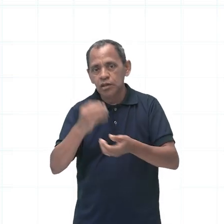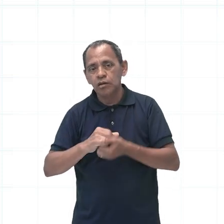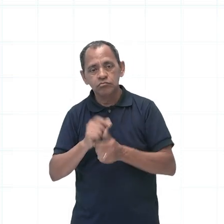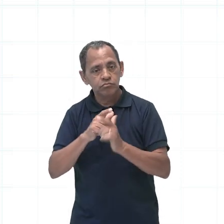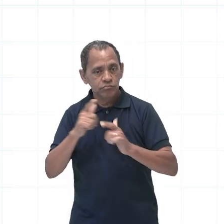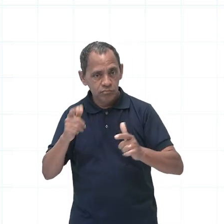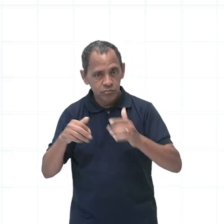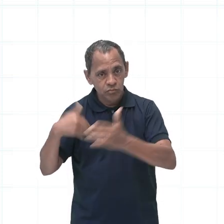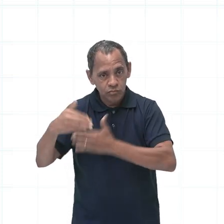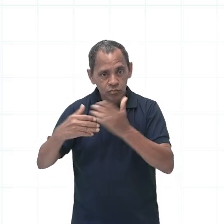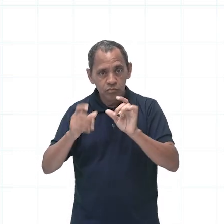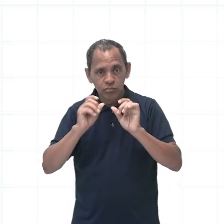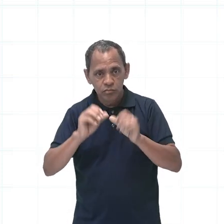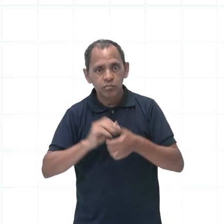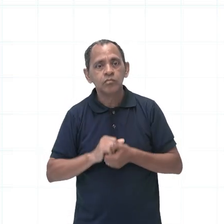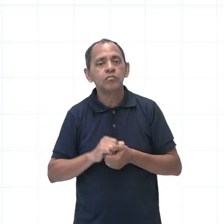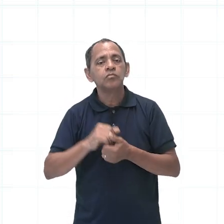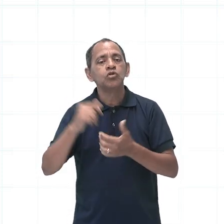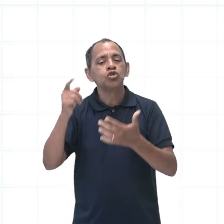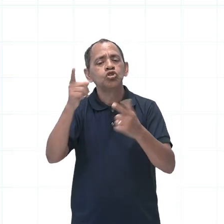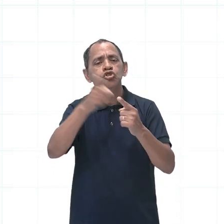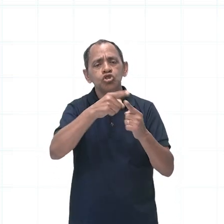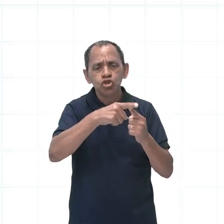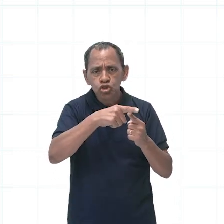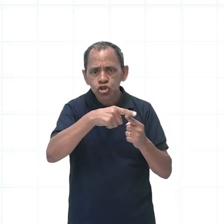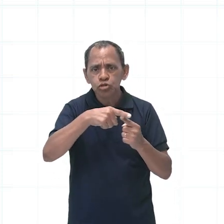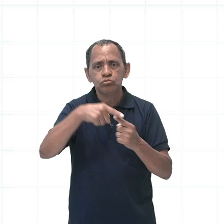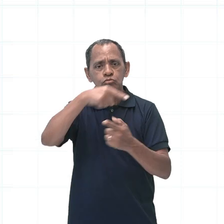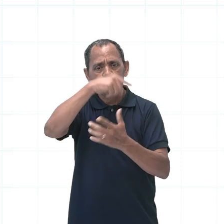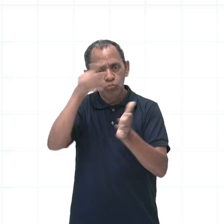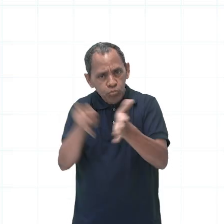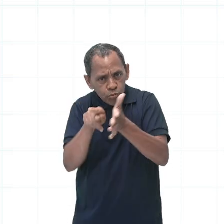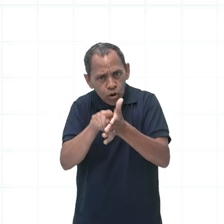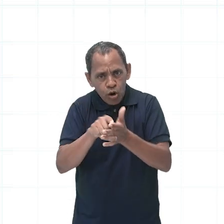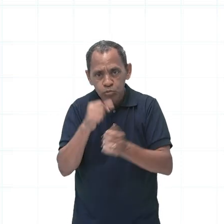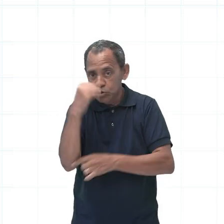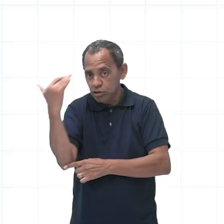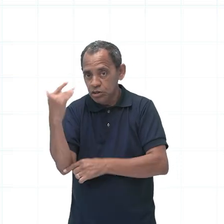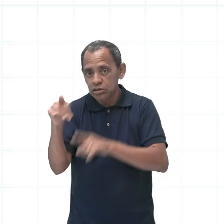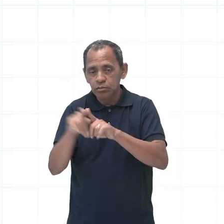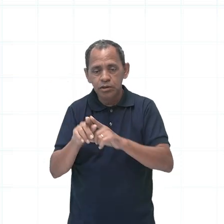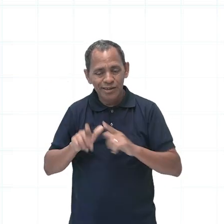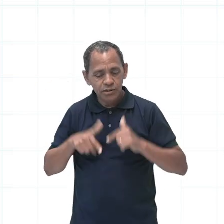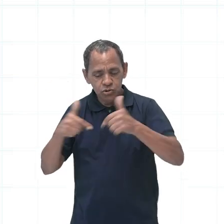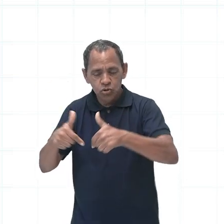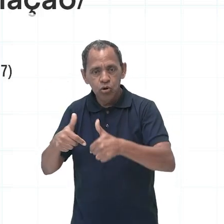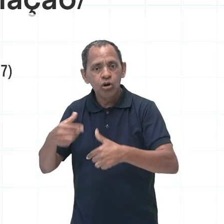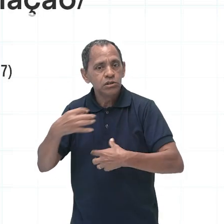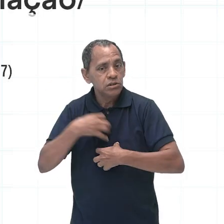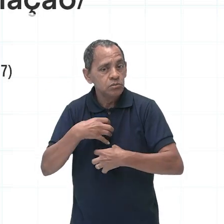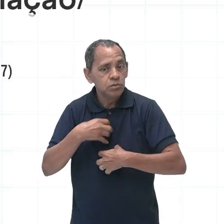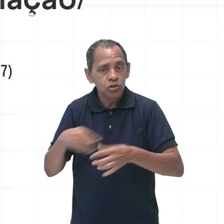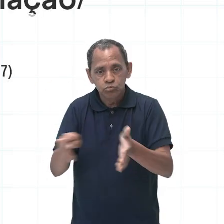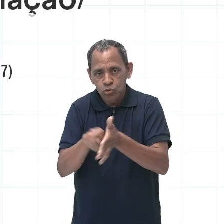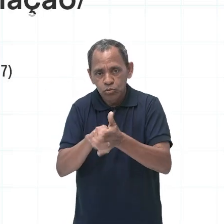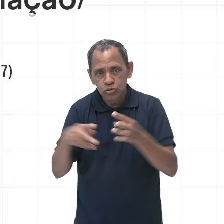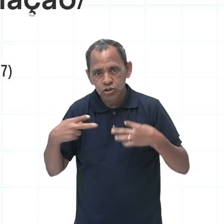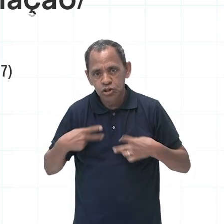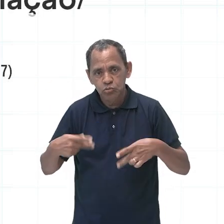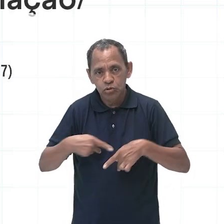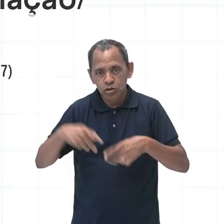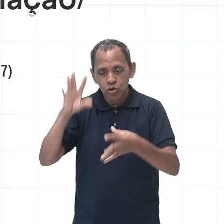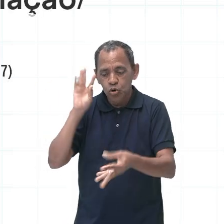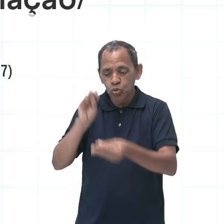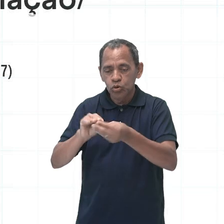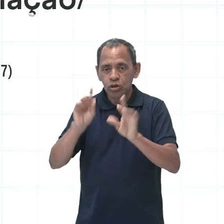de personificação de elementos da natureza, sendo a eles atribuídos ações e sentimentos próprios do ser humano. Para concluir,